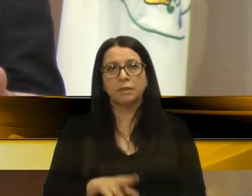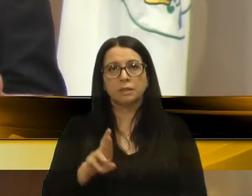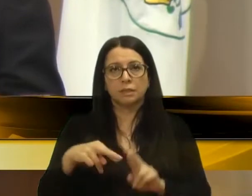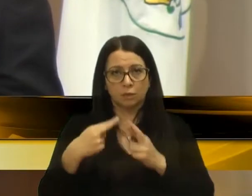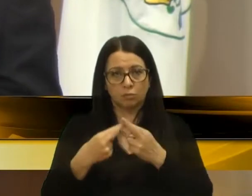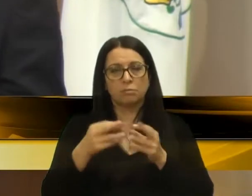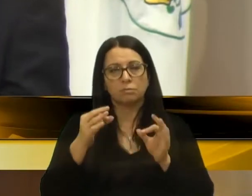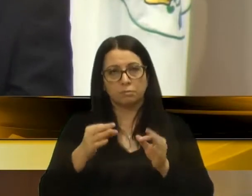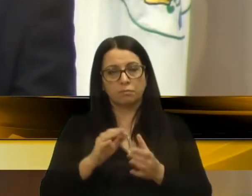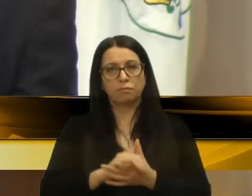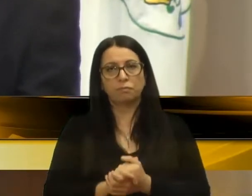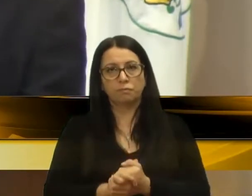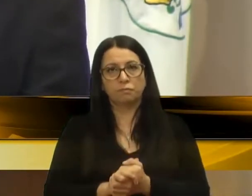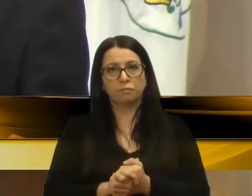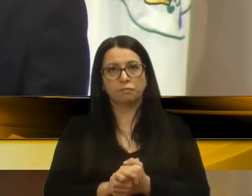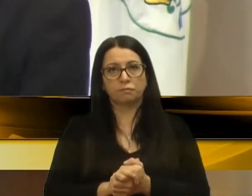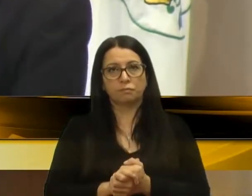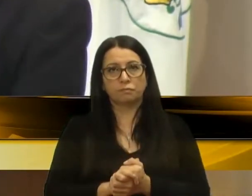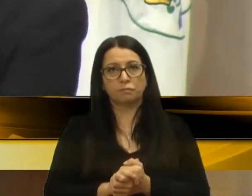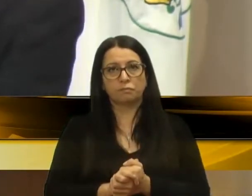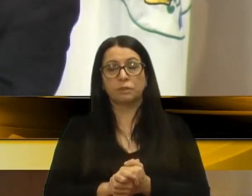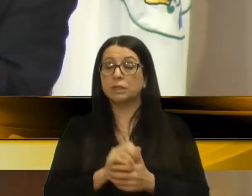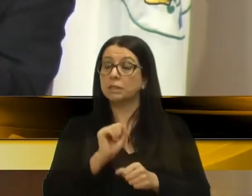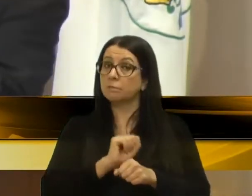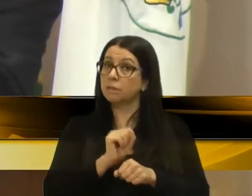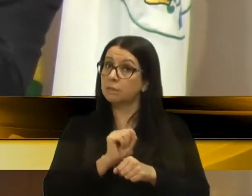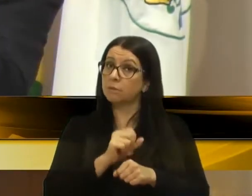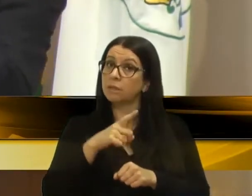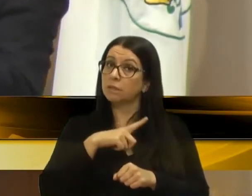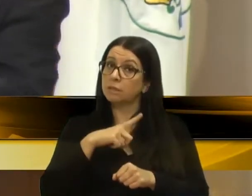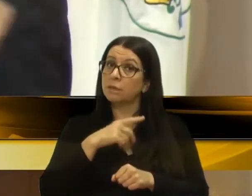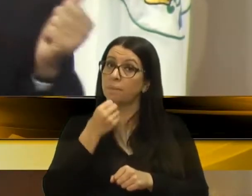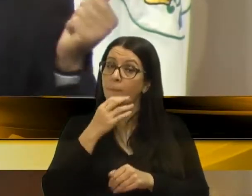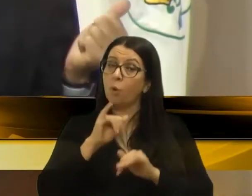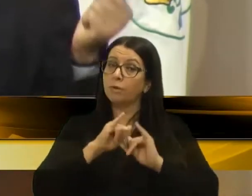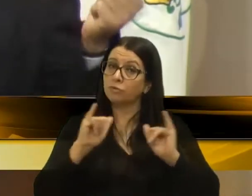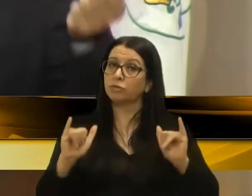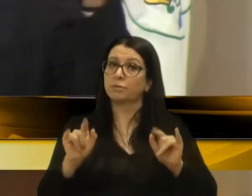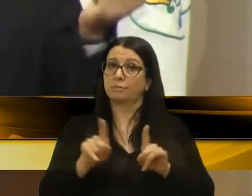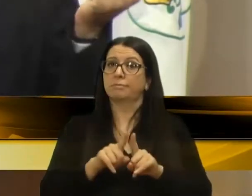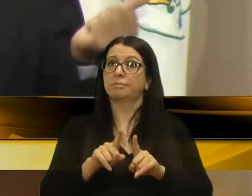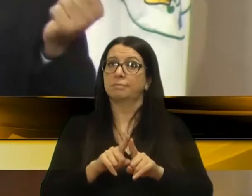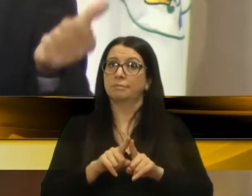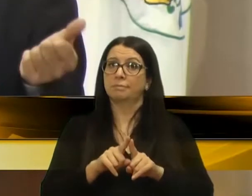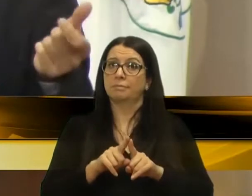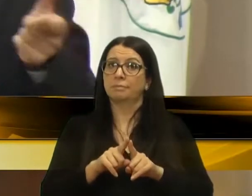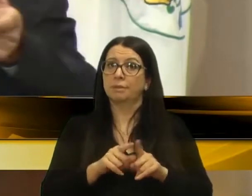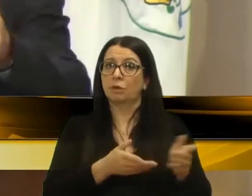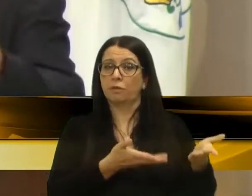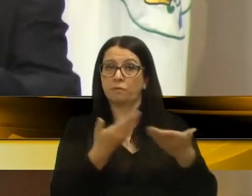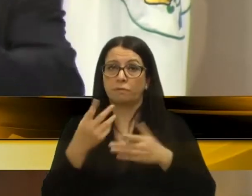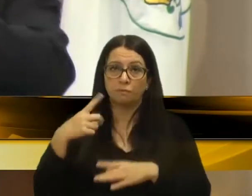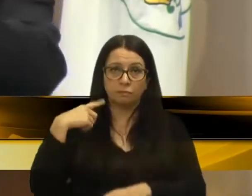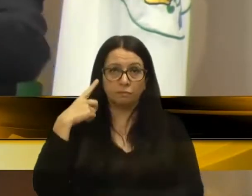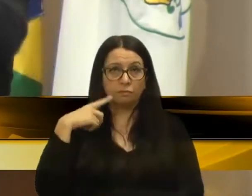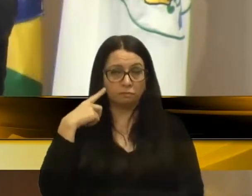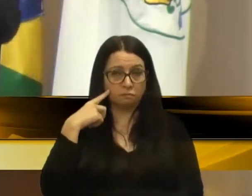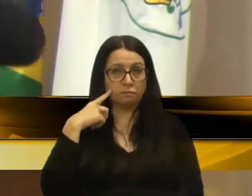com certeza, você coloca bem, esperamos que tenhamos boas notícias, inclusive nós estamos convidando os deputados,